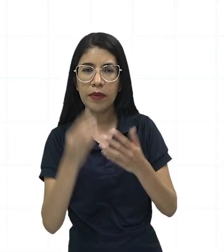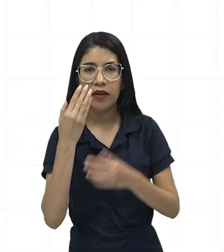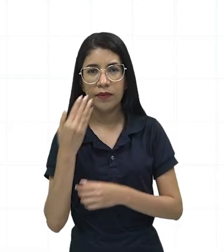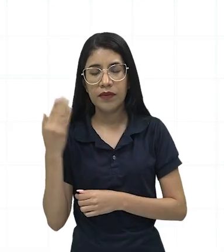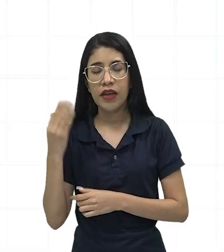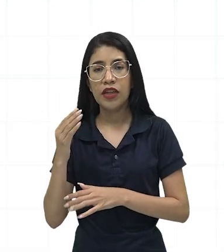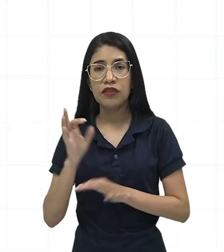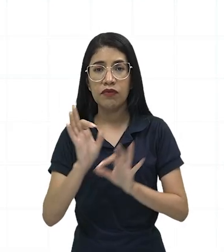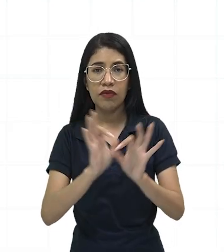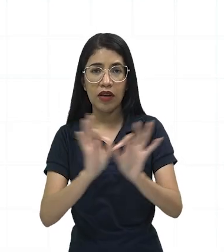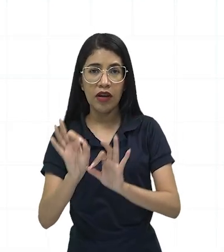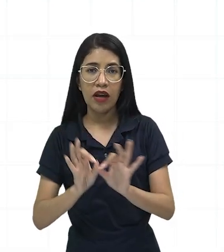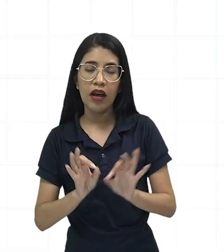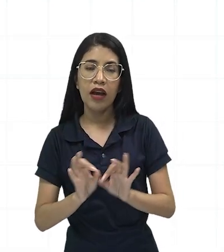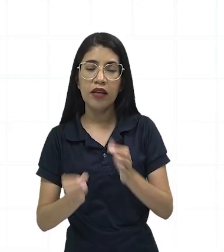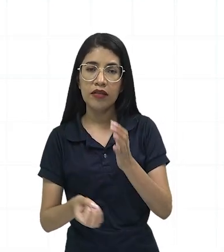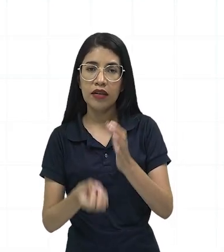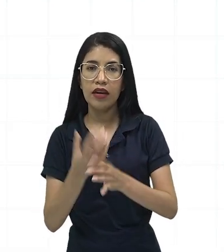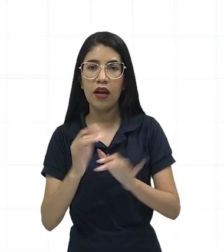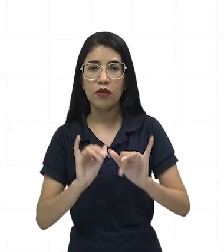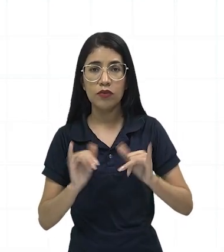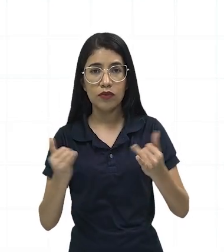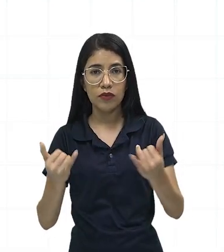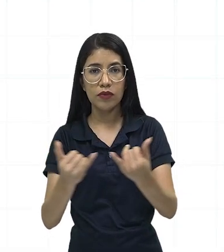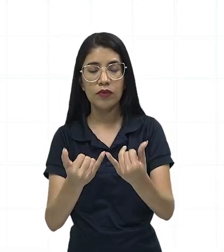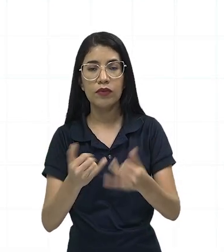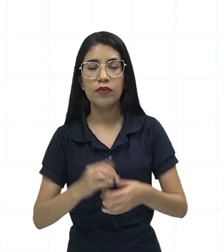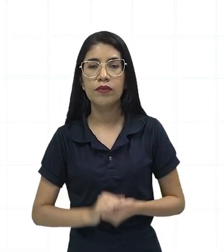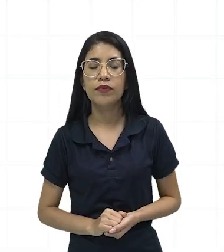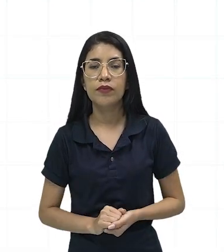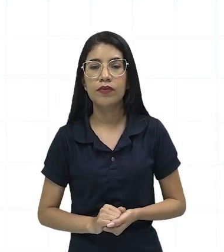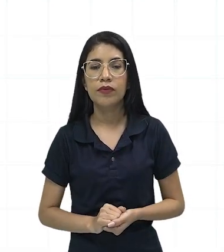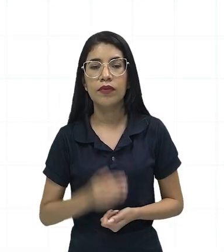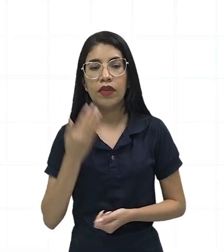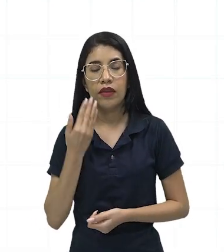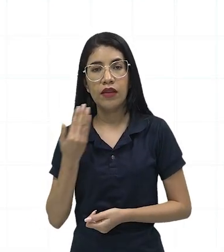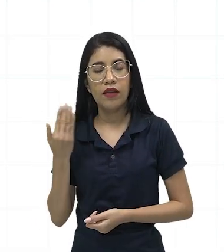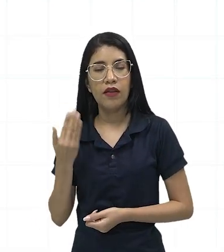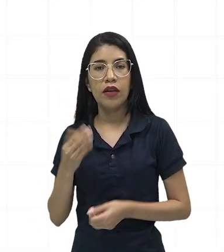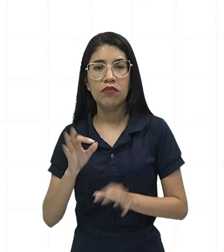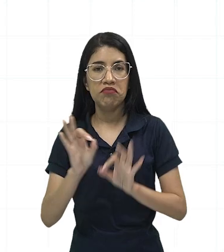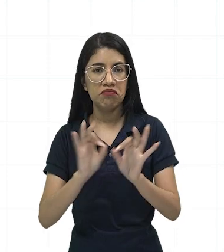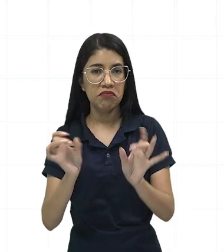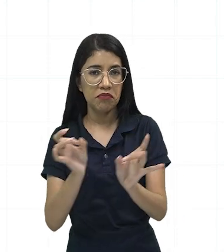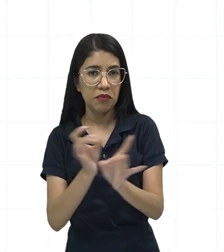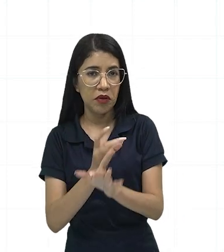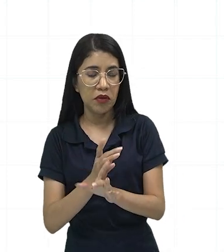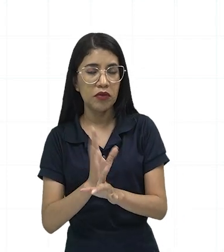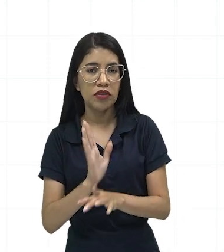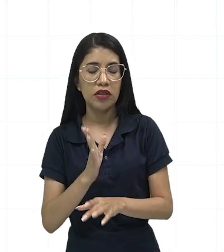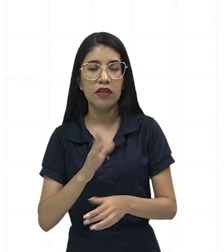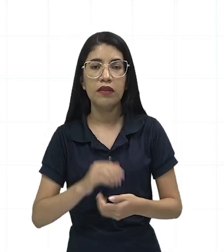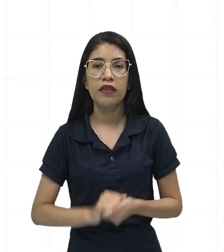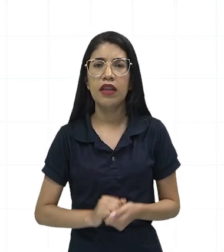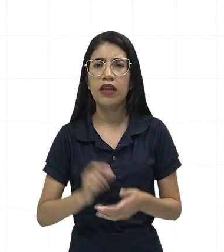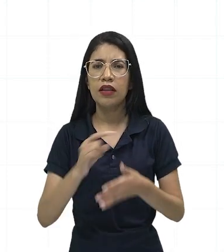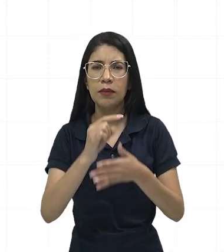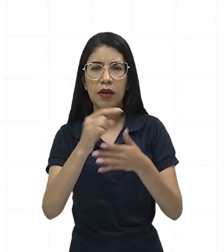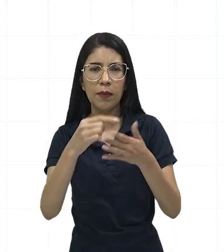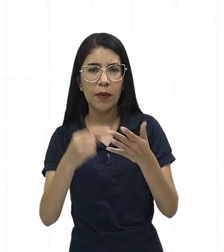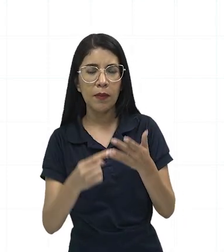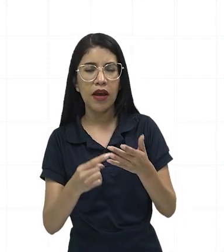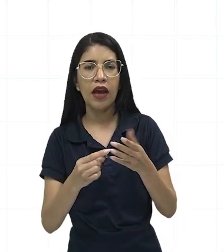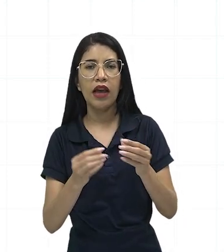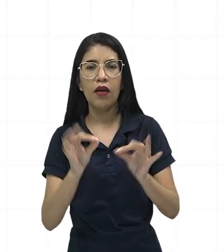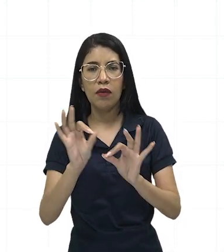vamos montar o nosso circuito elétrico. Dá só uma olhada. Pronto. Olha aí o nosso circuito elétrico montado com todos os